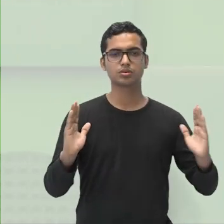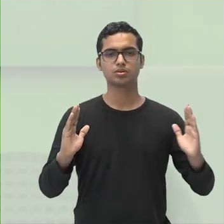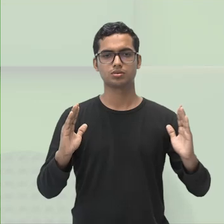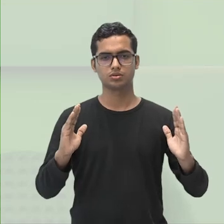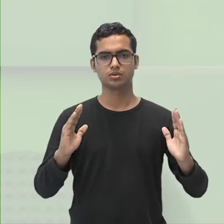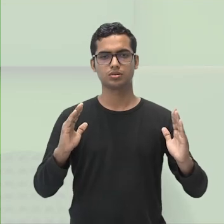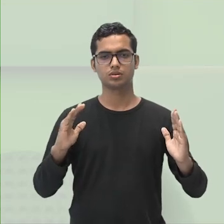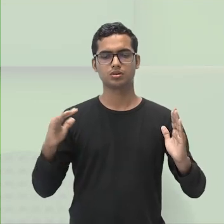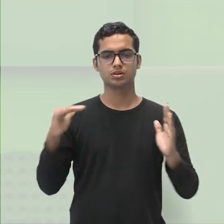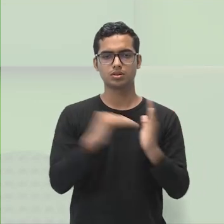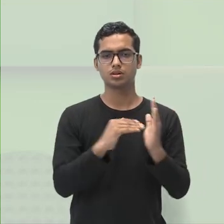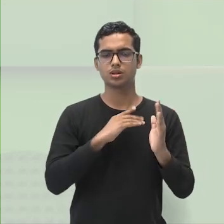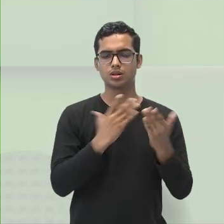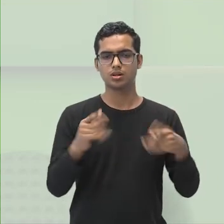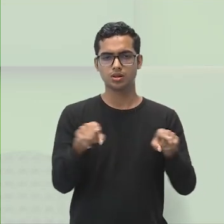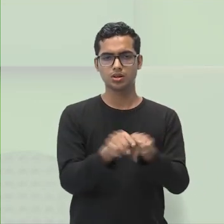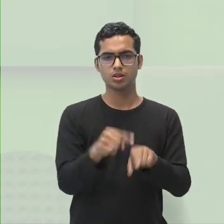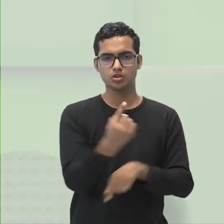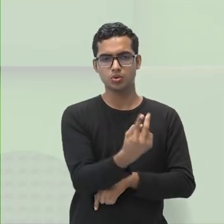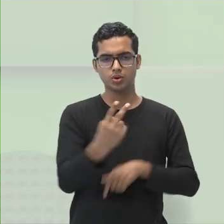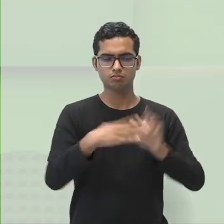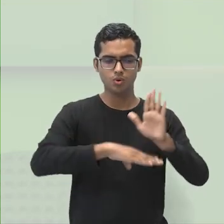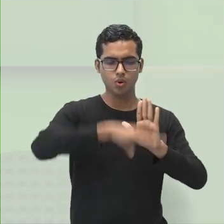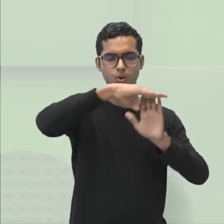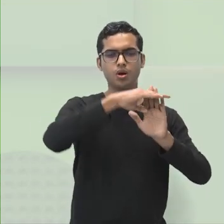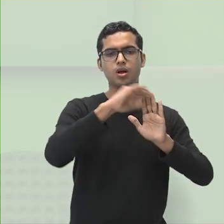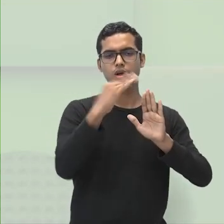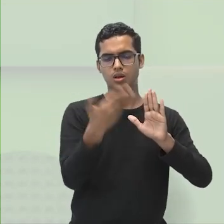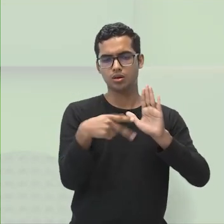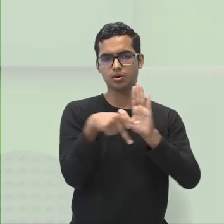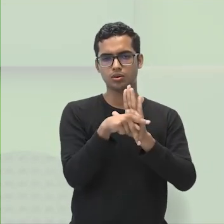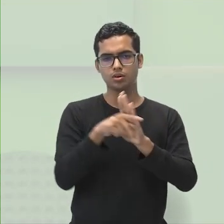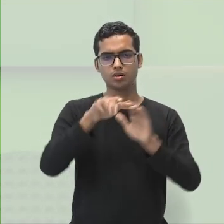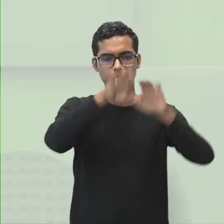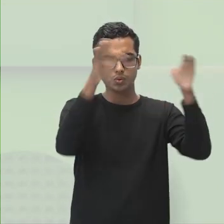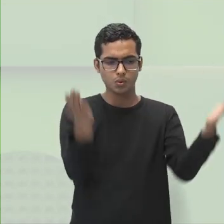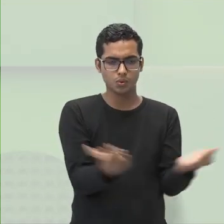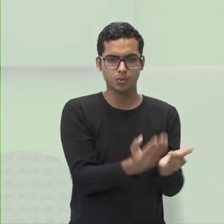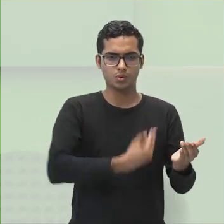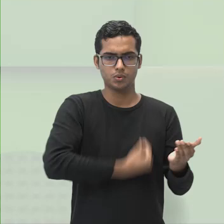12 níveis, até chegar na